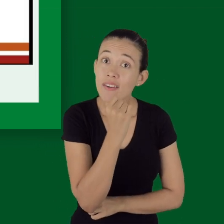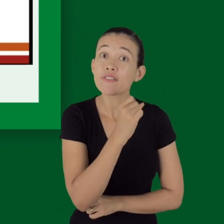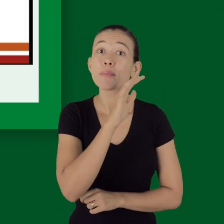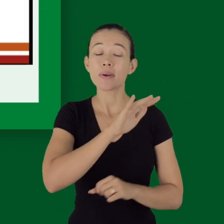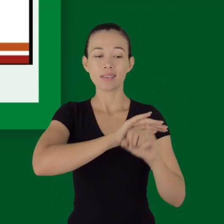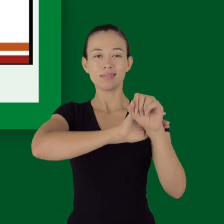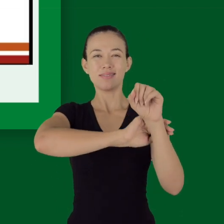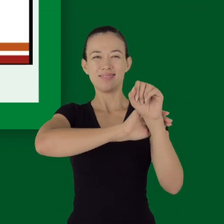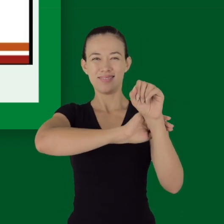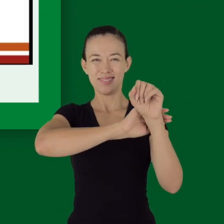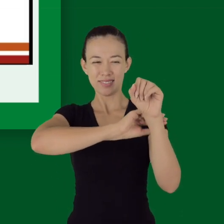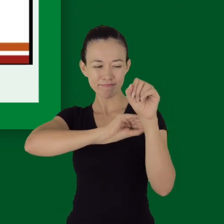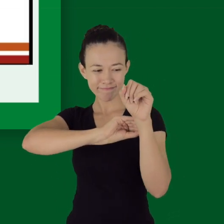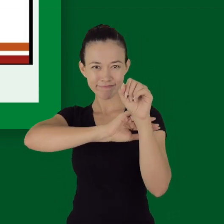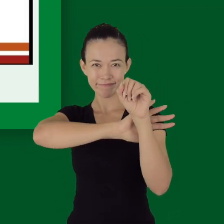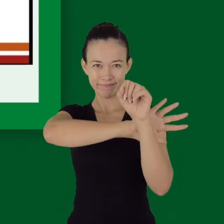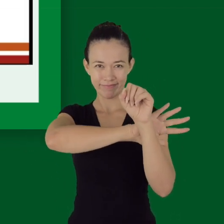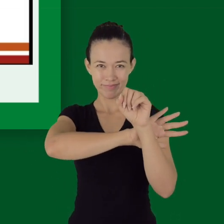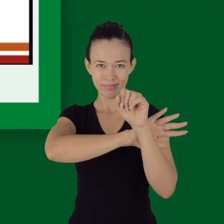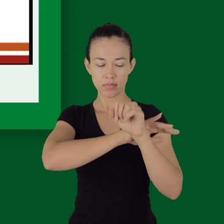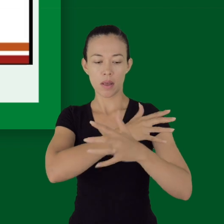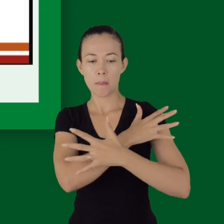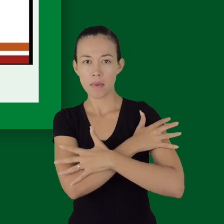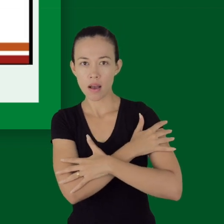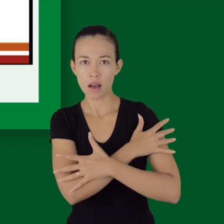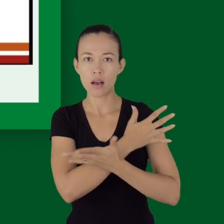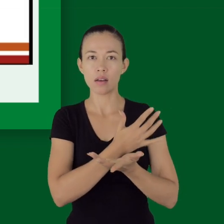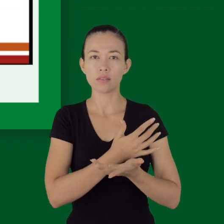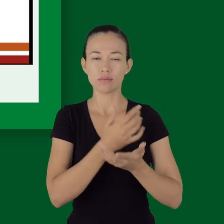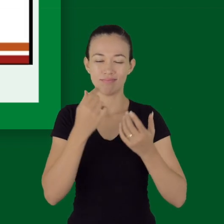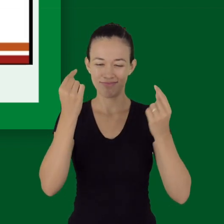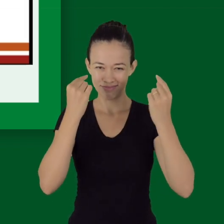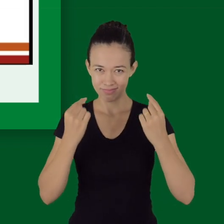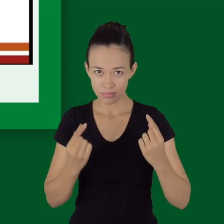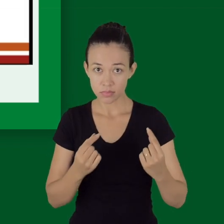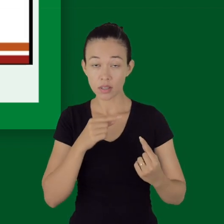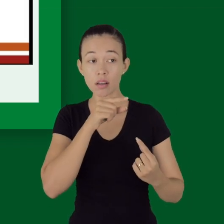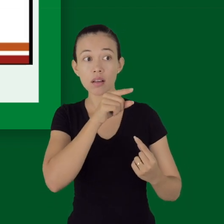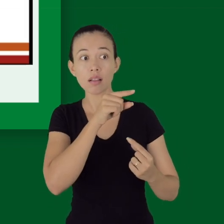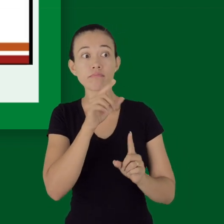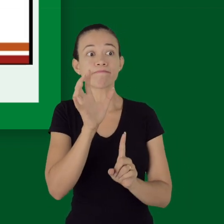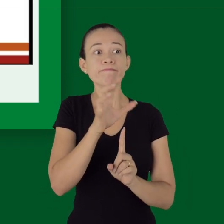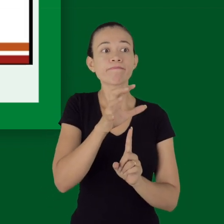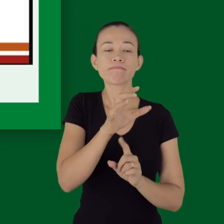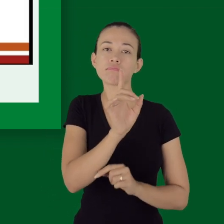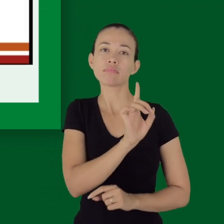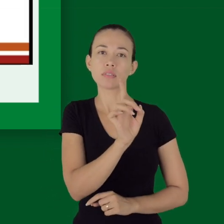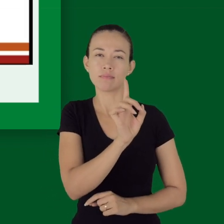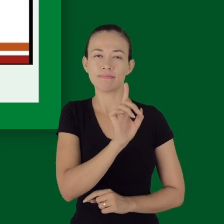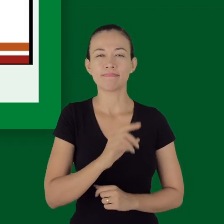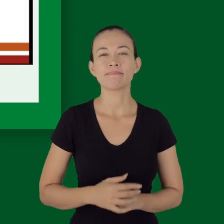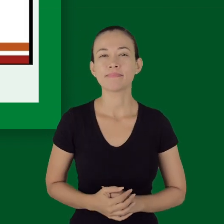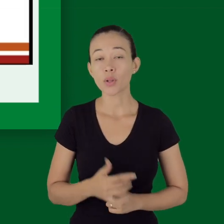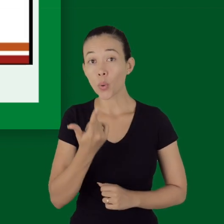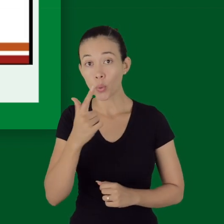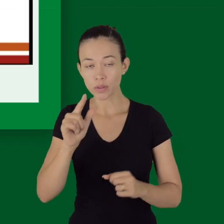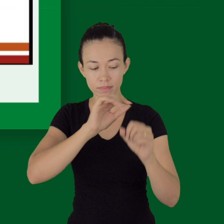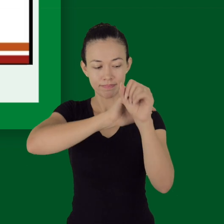não comprometeu a nível de estruturas cervicais. A região torácica é uma região que requer bastante